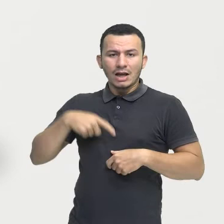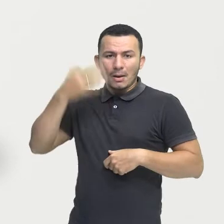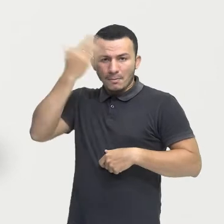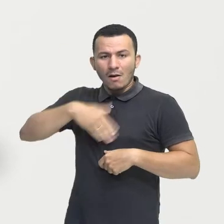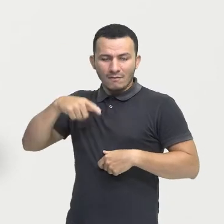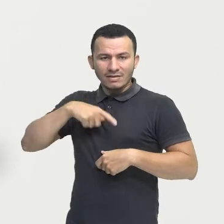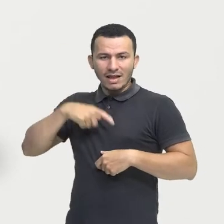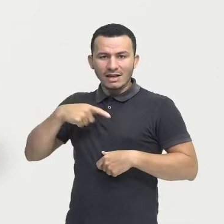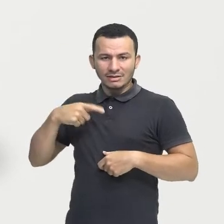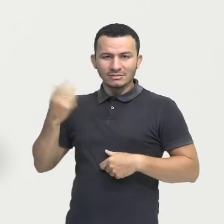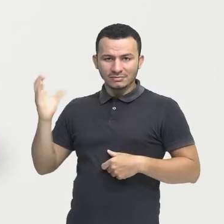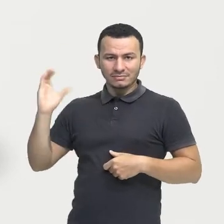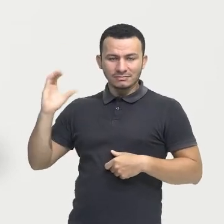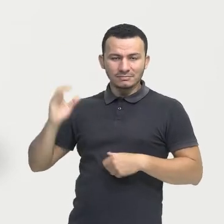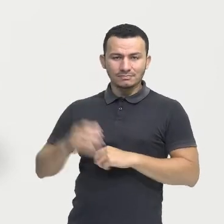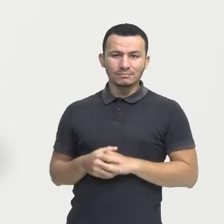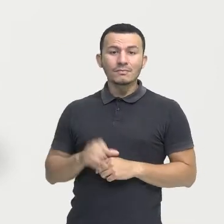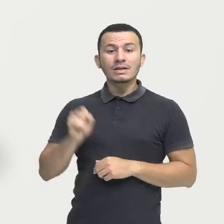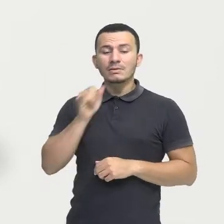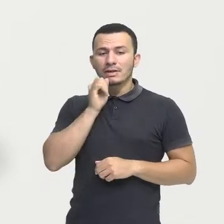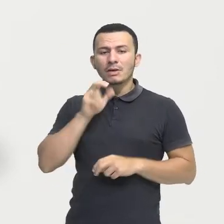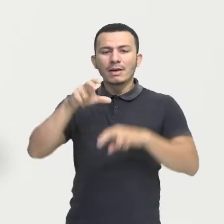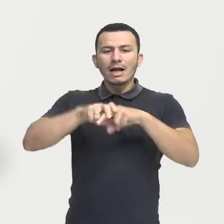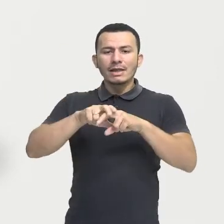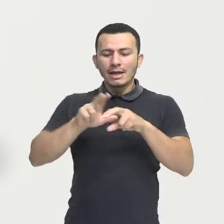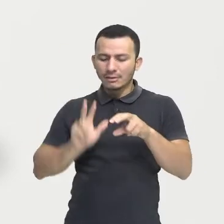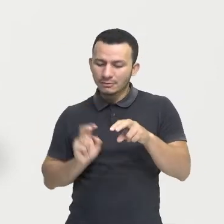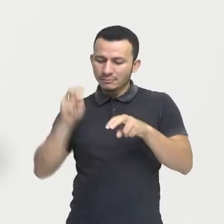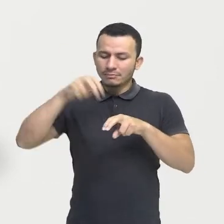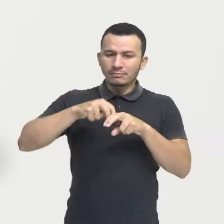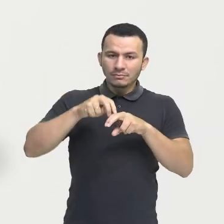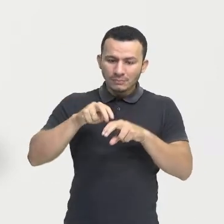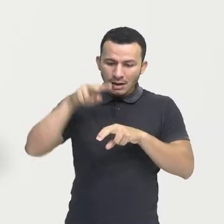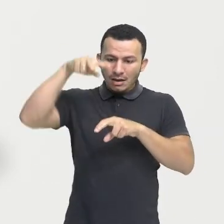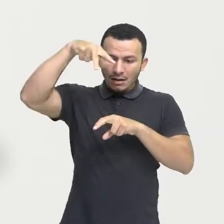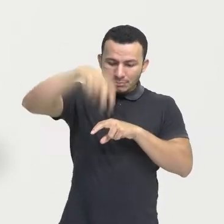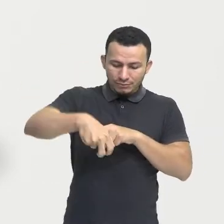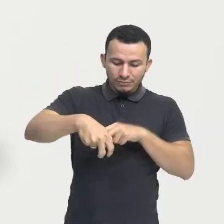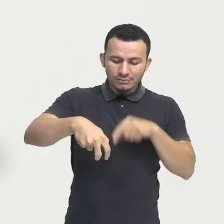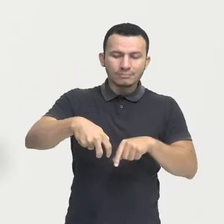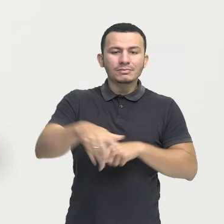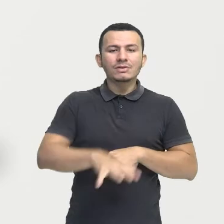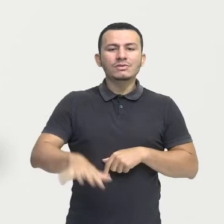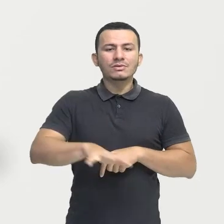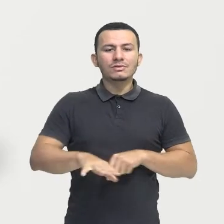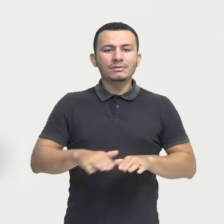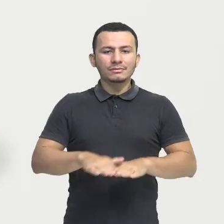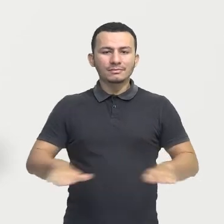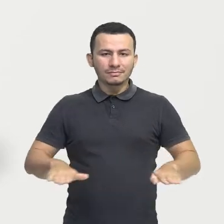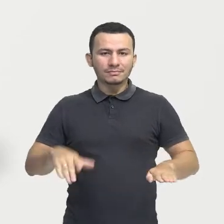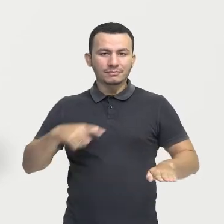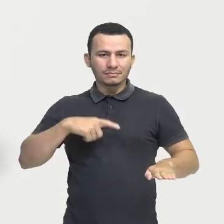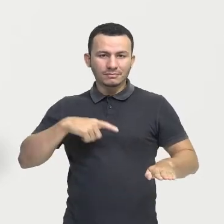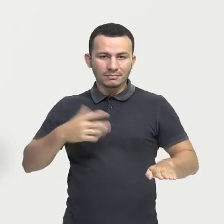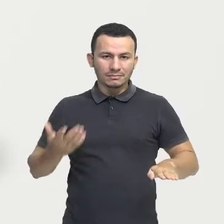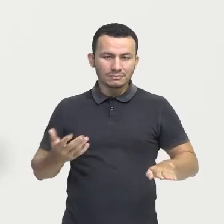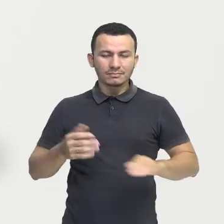só, né? Qualquer coisinha, suba numa cadeira, se você pular, você vai para o chão. Né? É uma